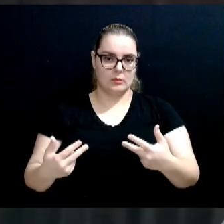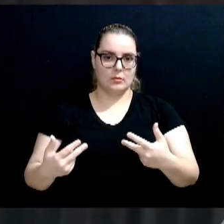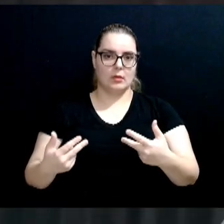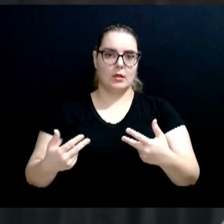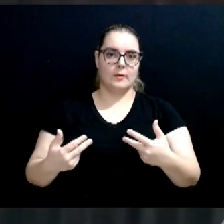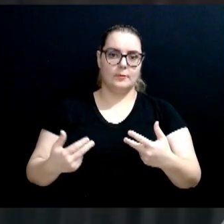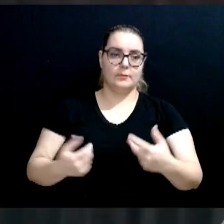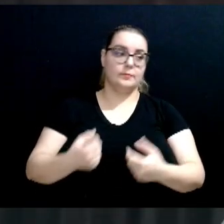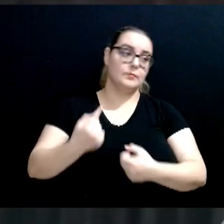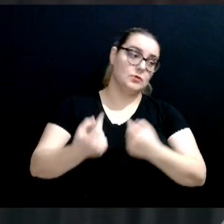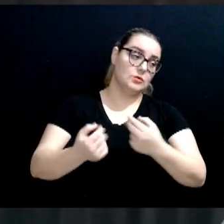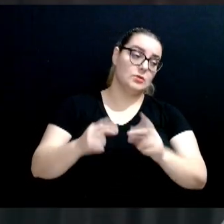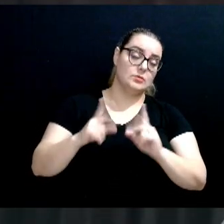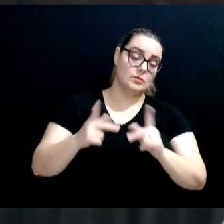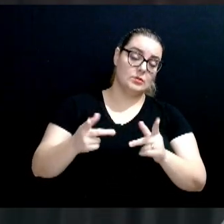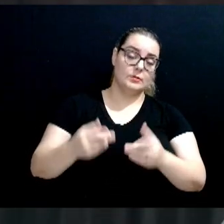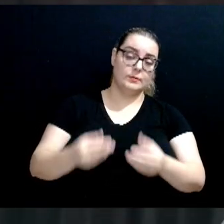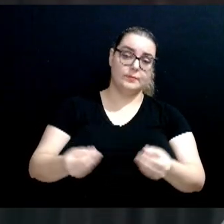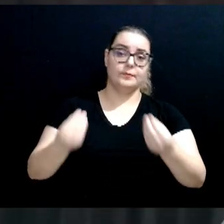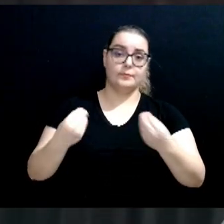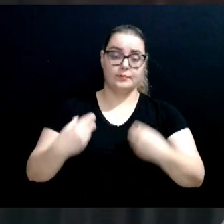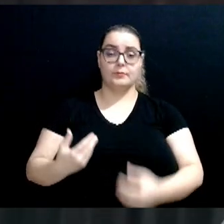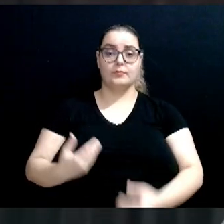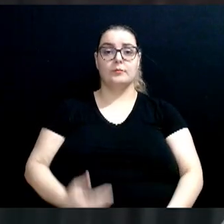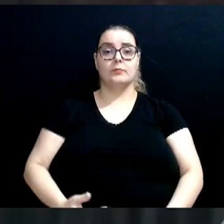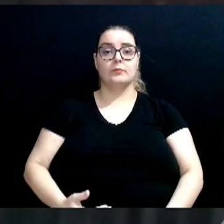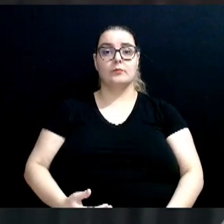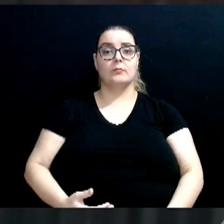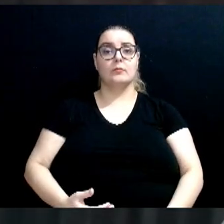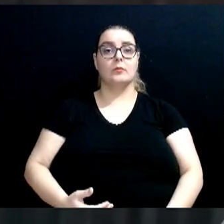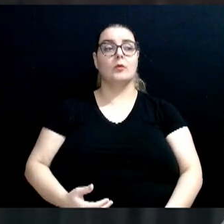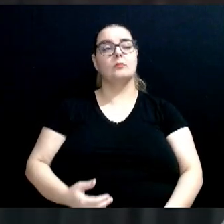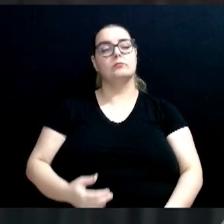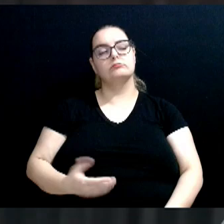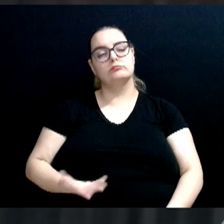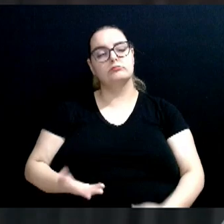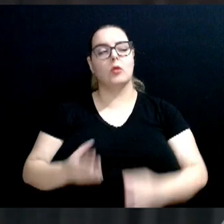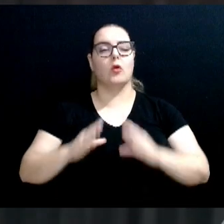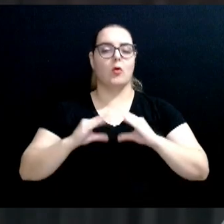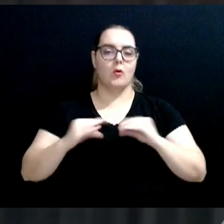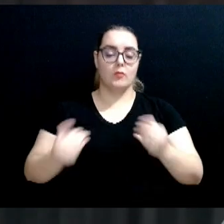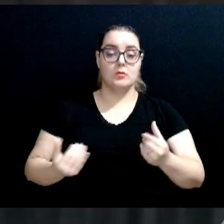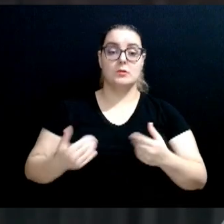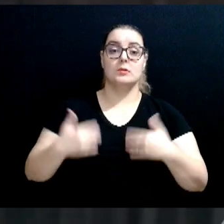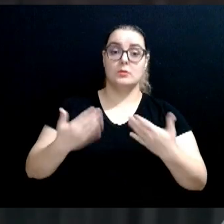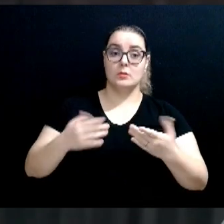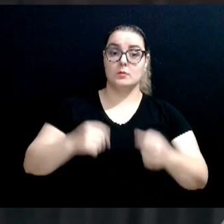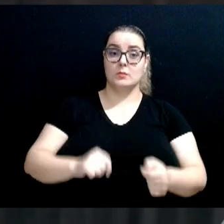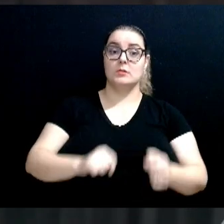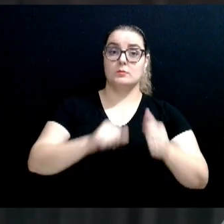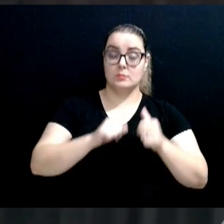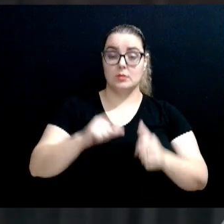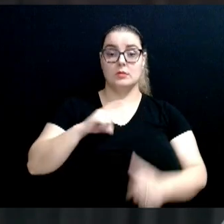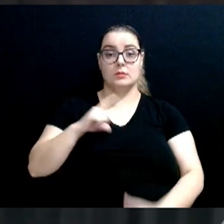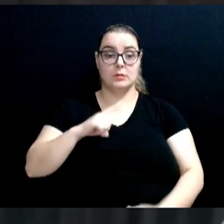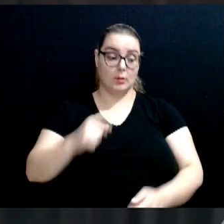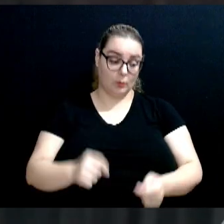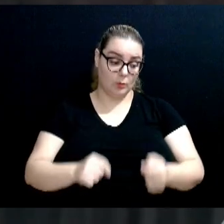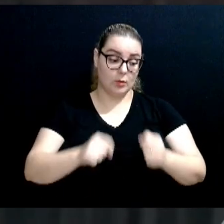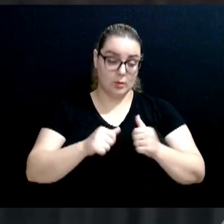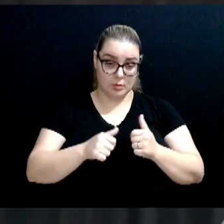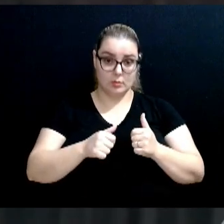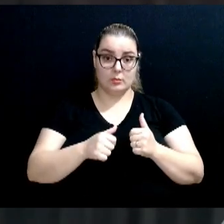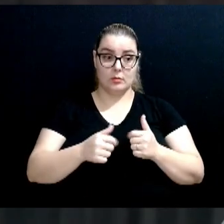diferente e trazia ali um afago. Então, esse ganho, existe ali um ganho, ainda que, meu Deus do